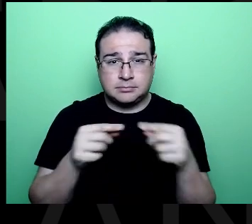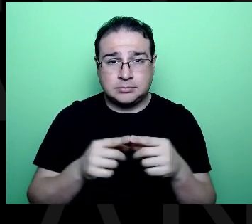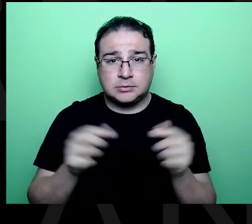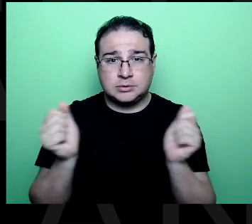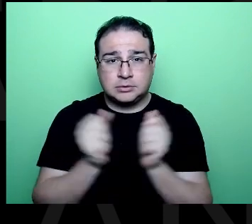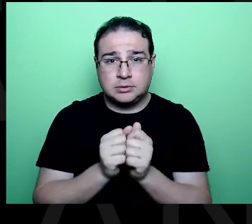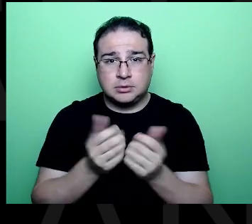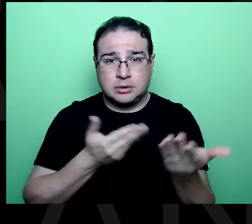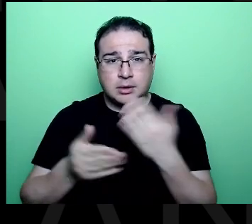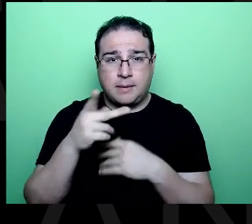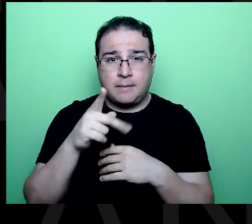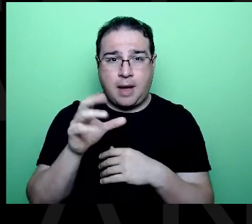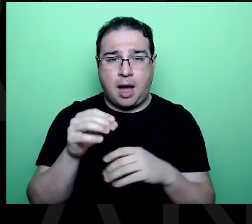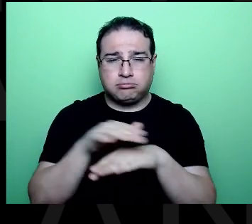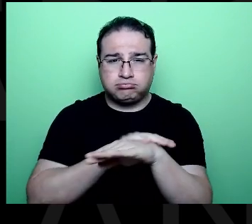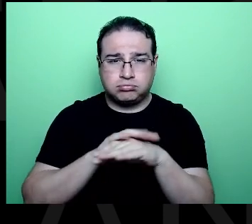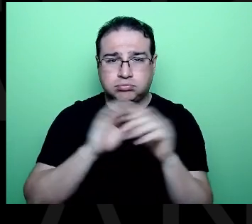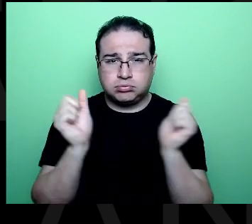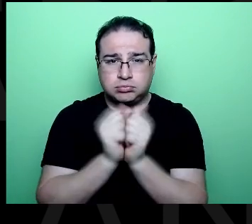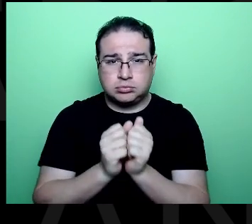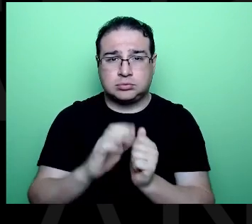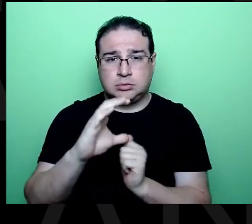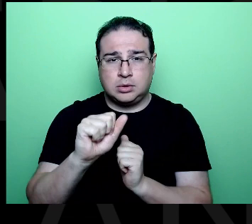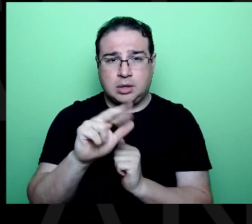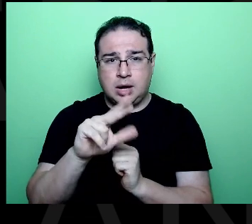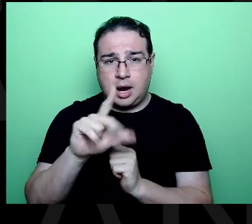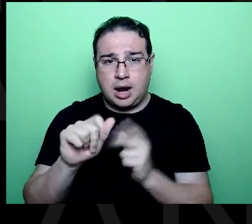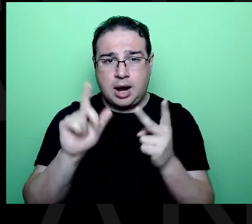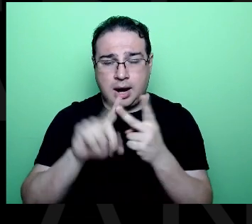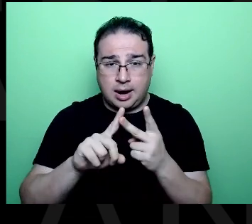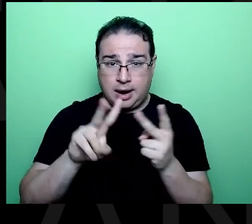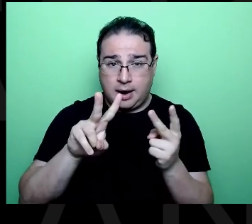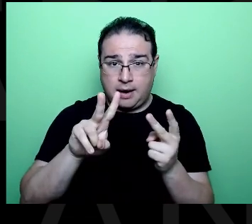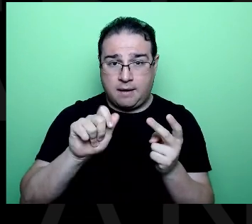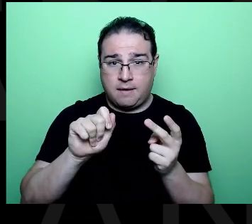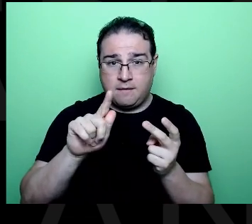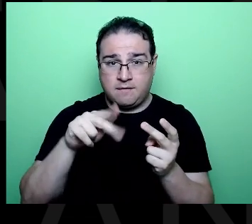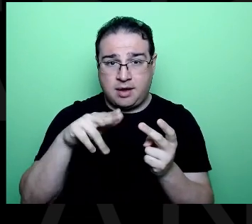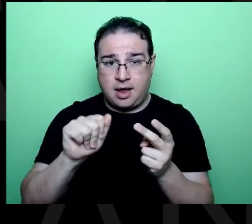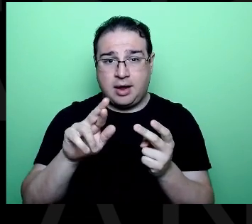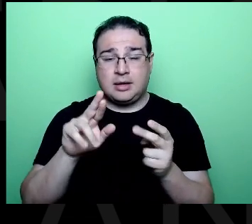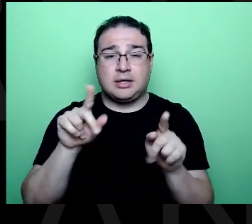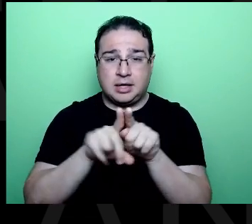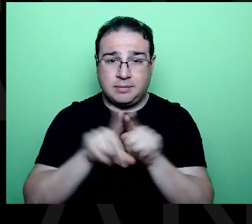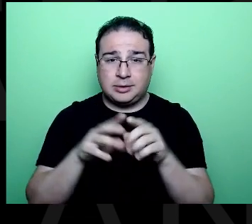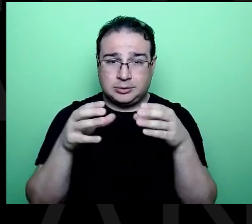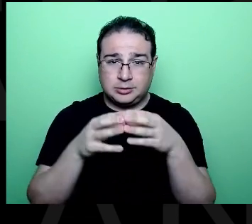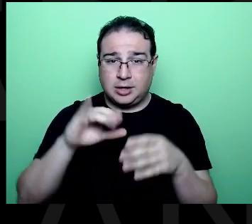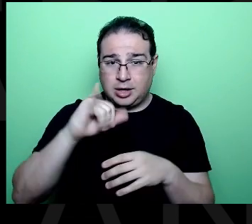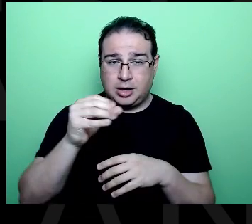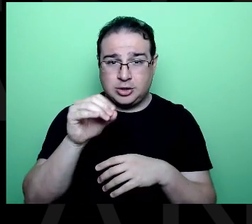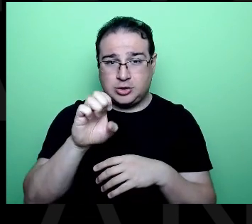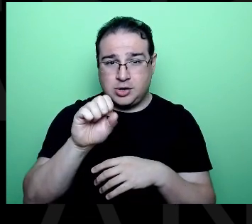papo. Agradecer a Carla, ao Wagner, claro, a Josélia Aguiar também, claro.